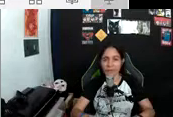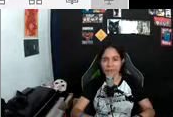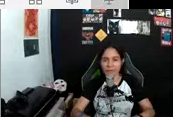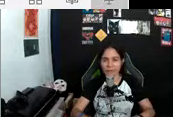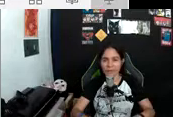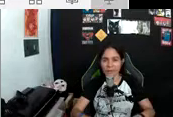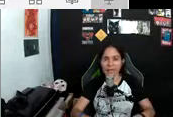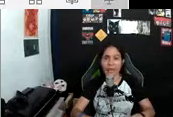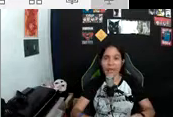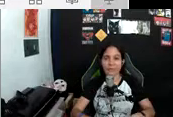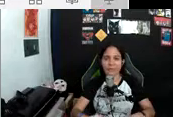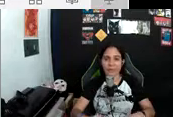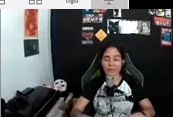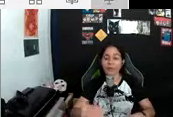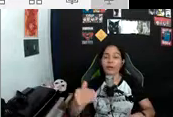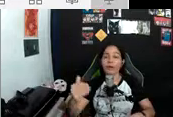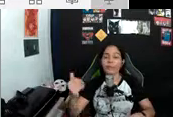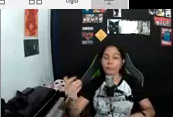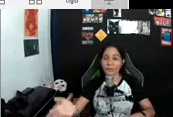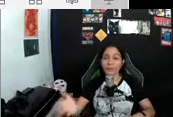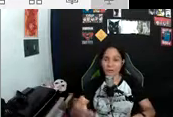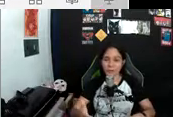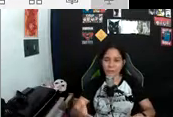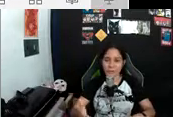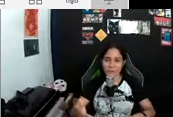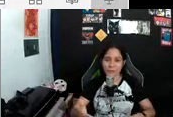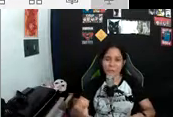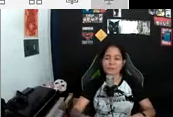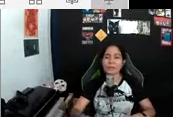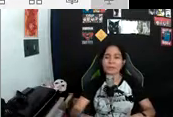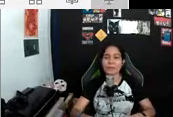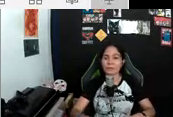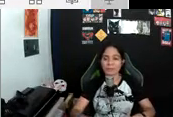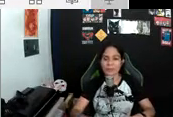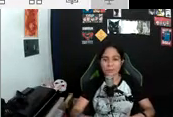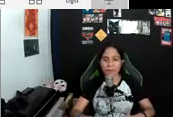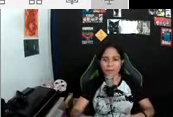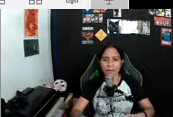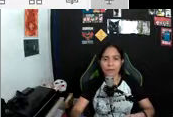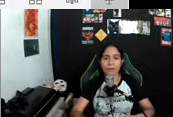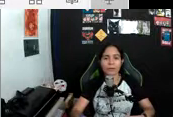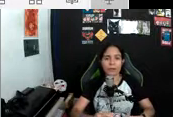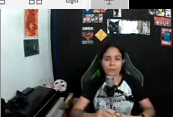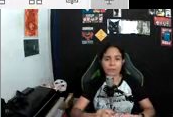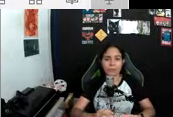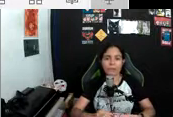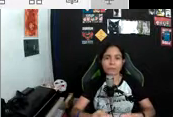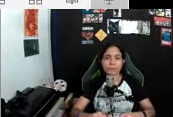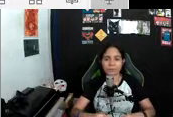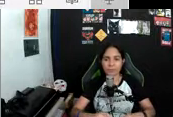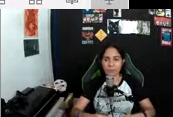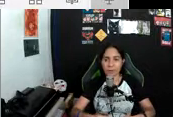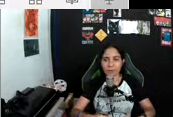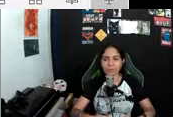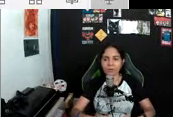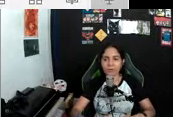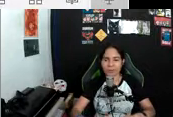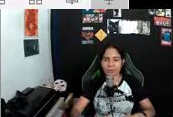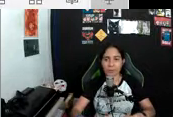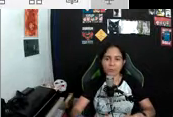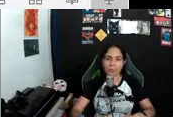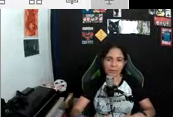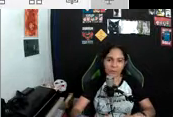tenha autorizado você usar a imagem dela. Por isso, só citando como exemplo, né, no início de cada aula, eu pergunto se vocês